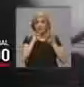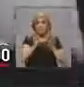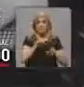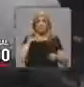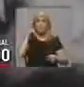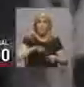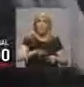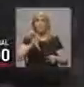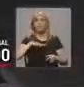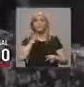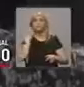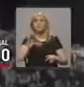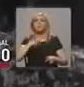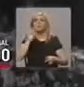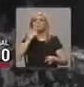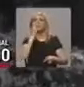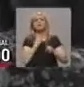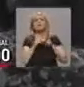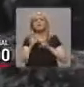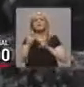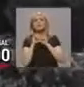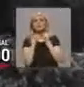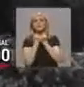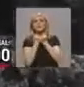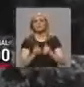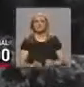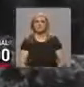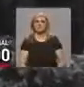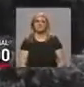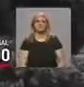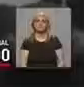diferenças sociais. Mas só o medo.